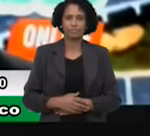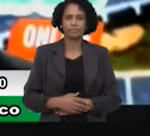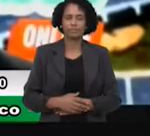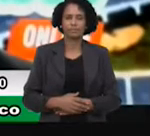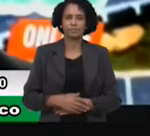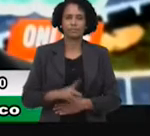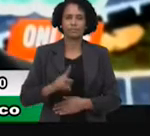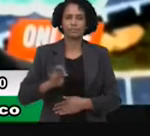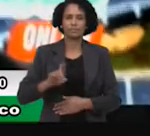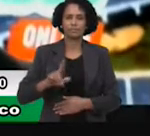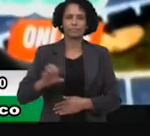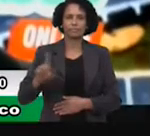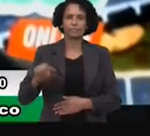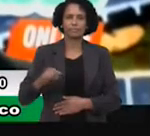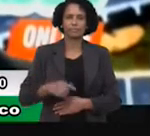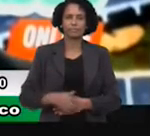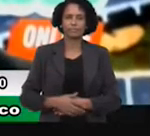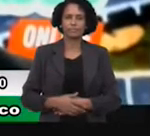da Cândida.